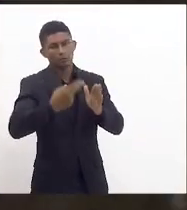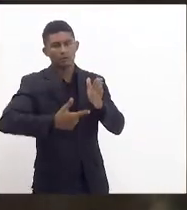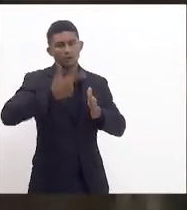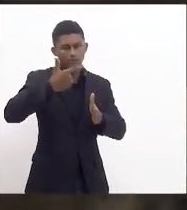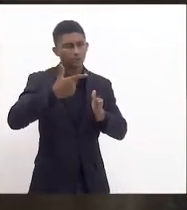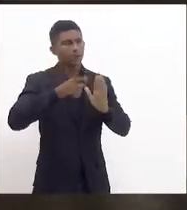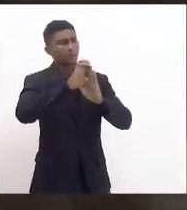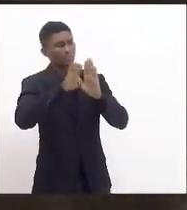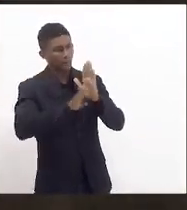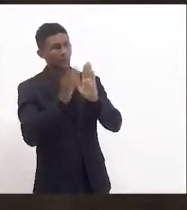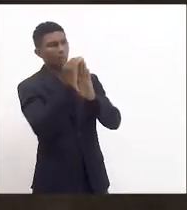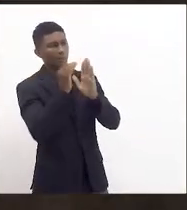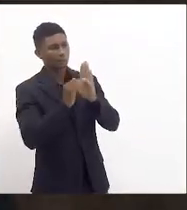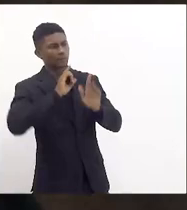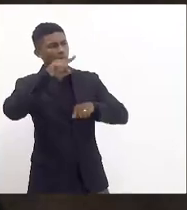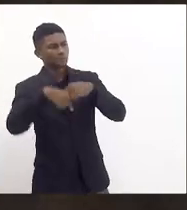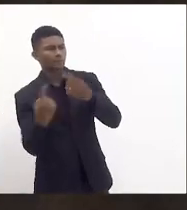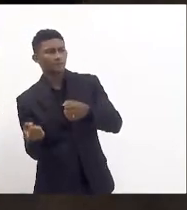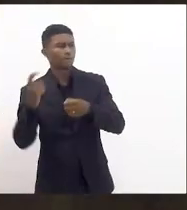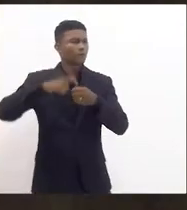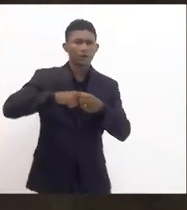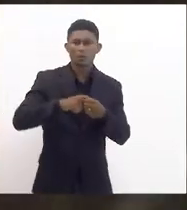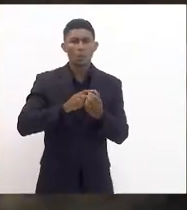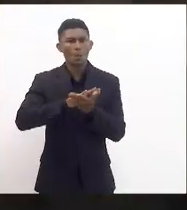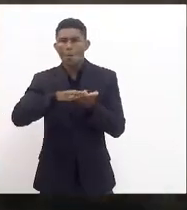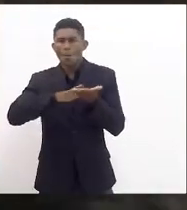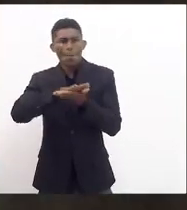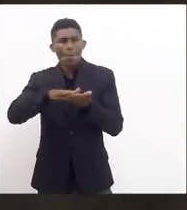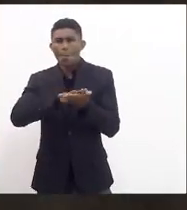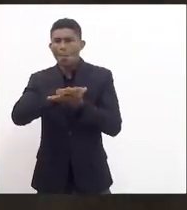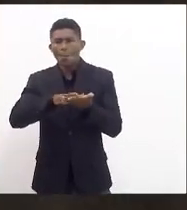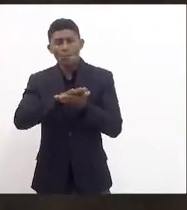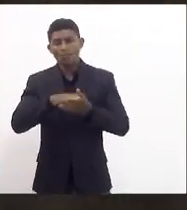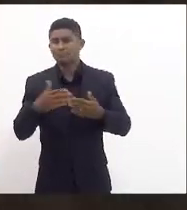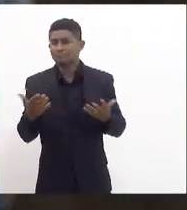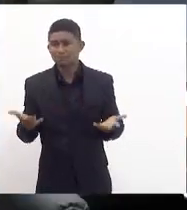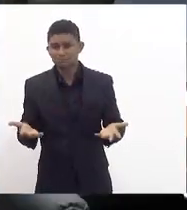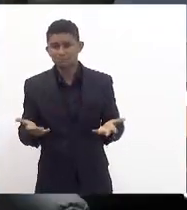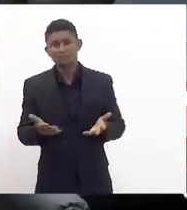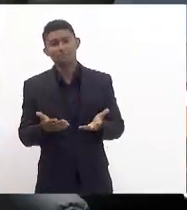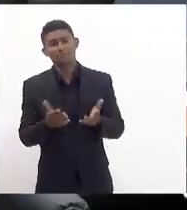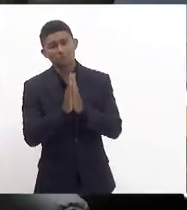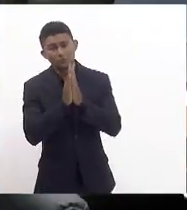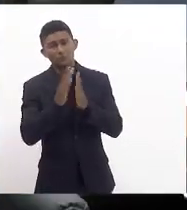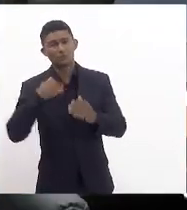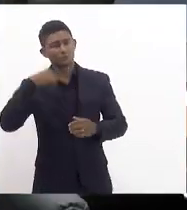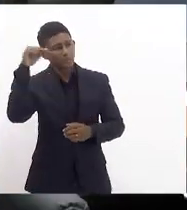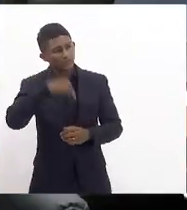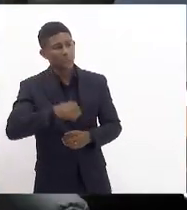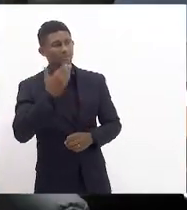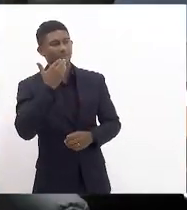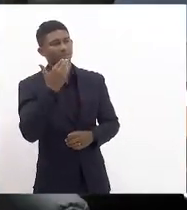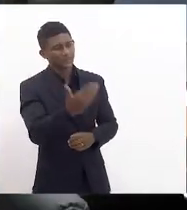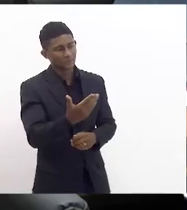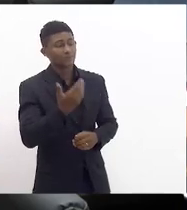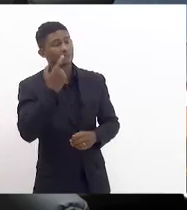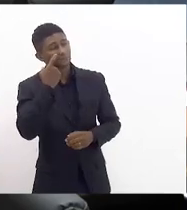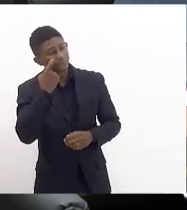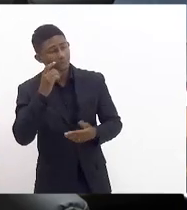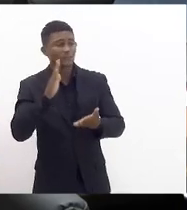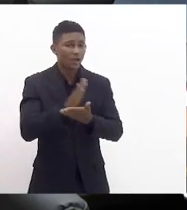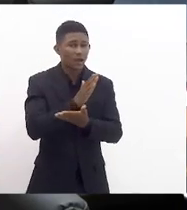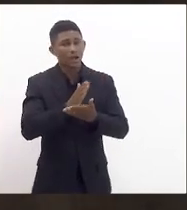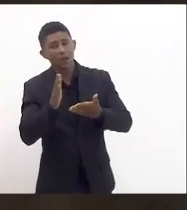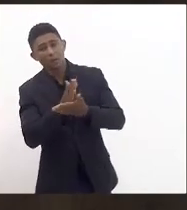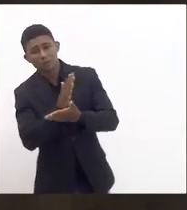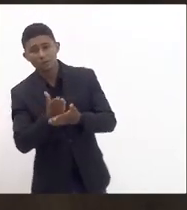voltaram mais. Então, só ficaram assim. A bem da disciplina. Pois é, então a bem da disciplina. Estou aqui me dirigindo à Vossa Excelência para ver se alguns deles